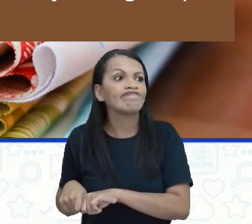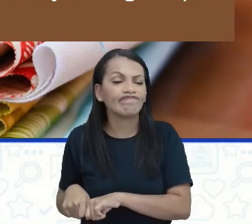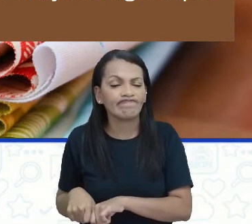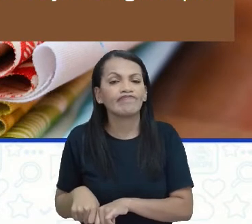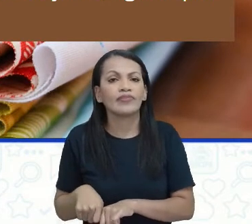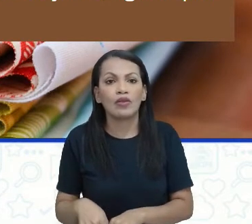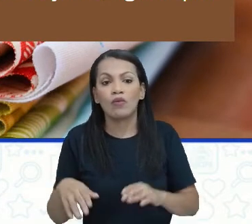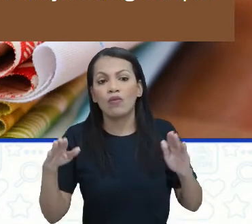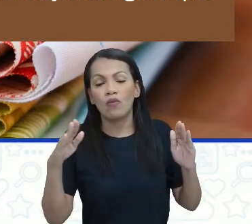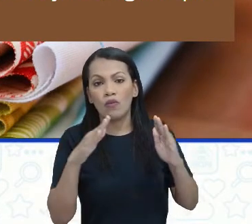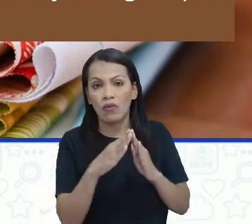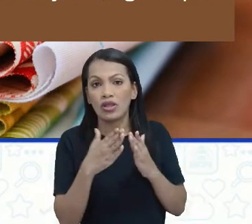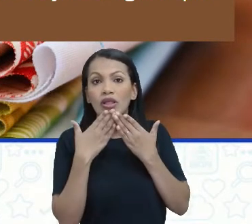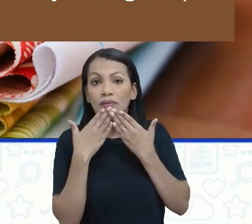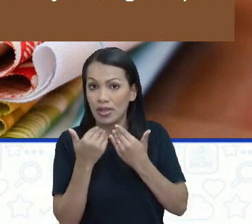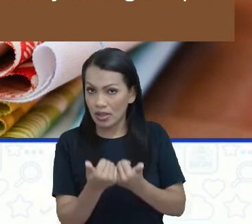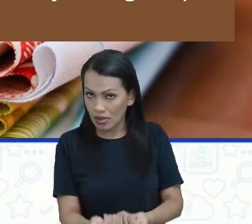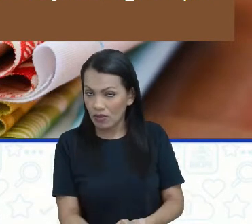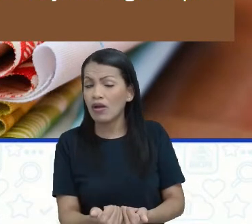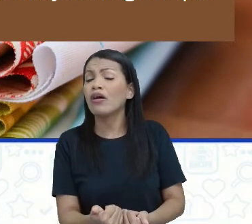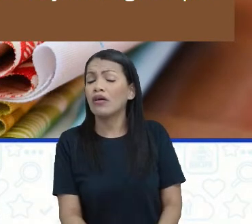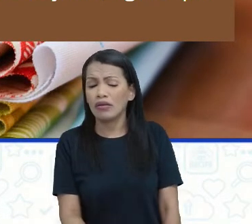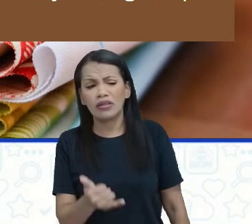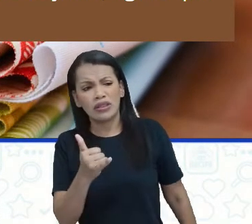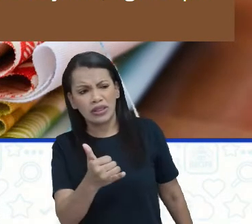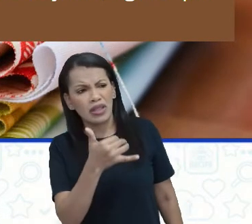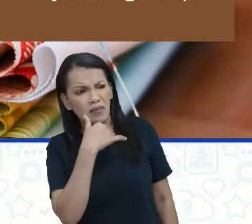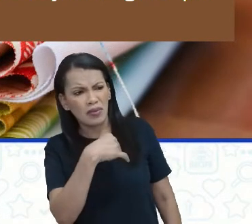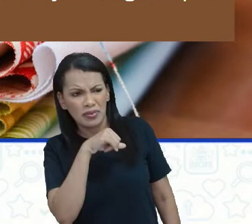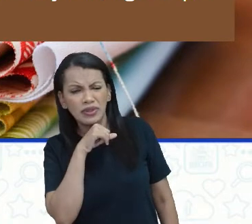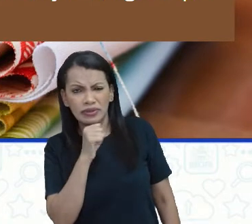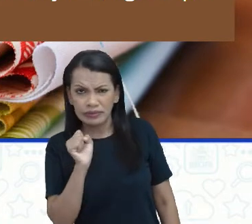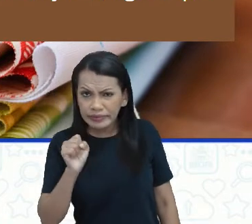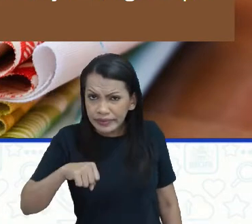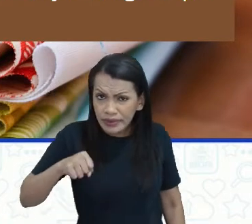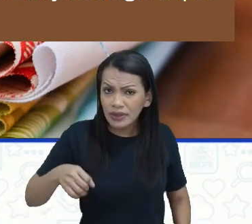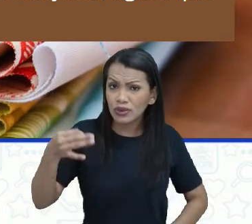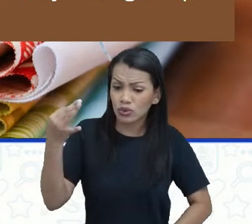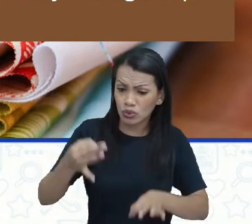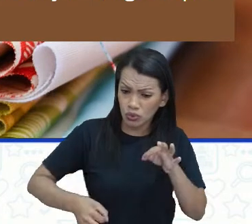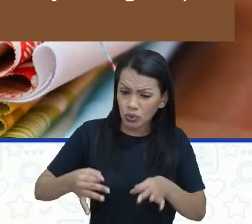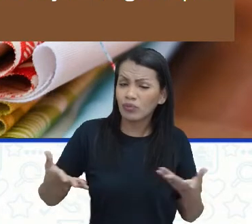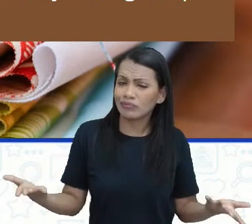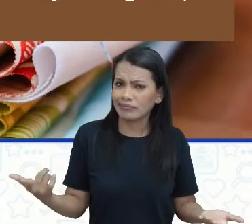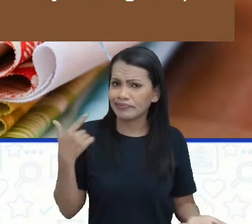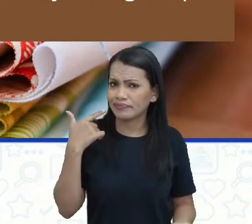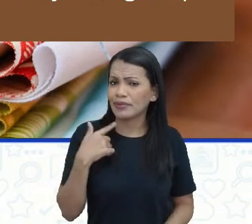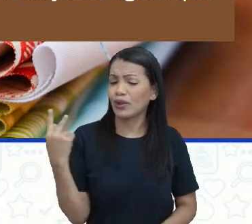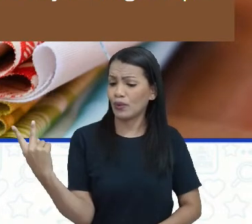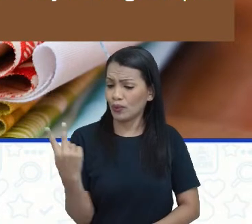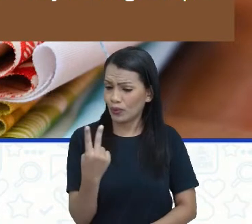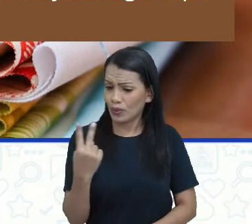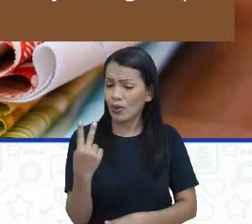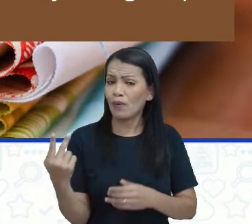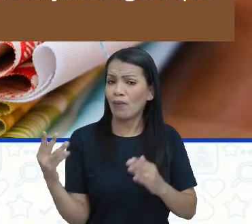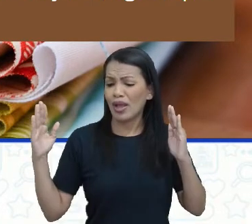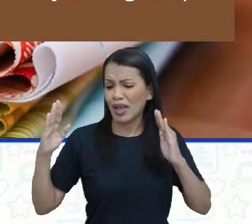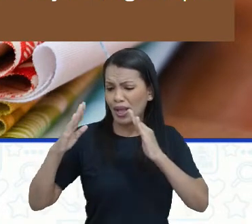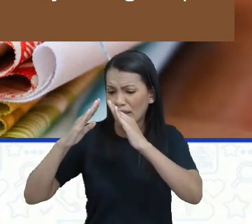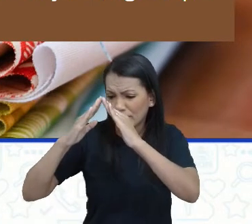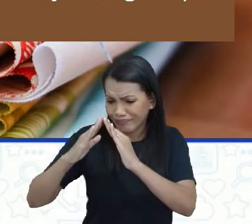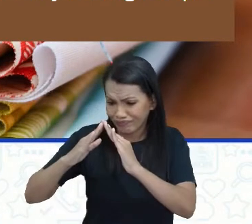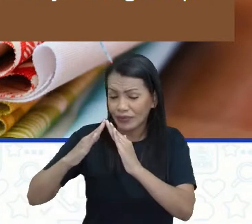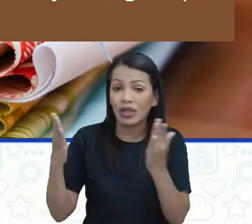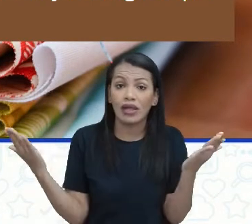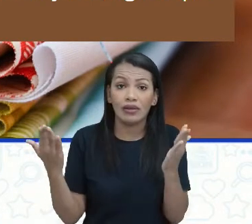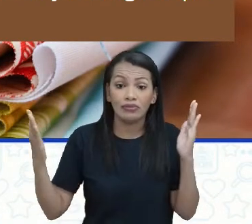casa melhor é necessária, disse para a mulher. E parecia justo, né? Agora que eles eram dois. Antes ela era uma, tinha uma casa menor. Agora que eles